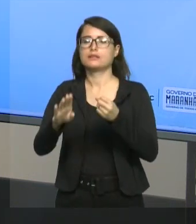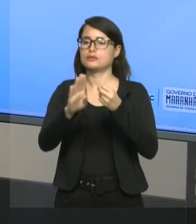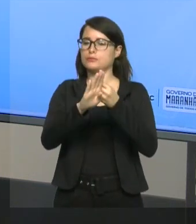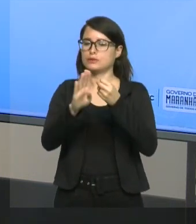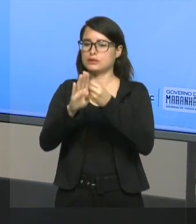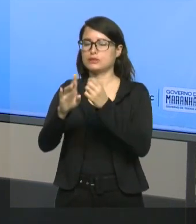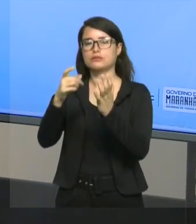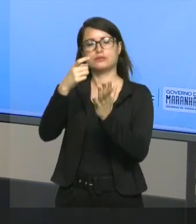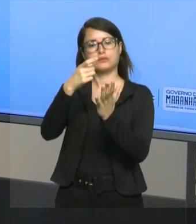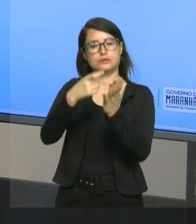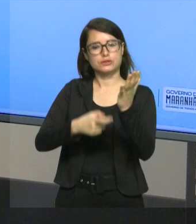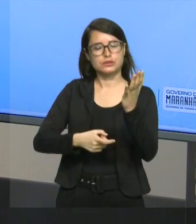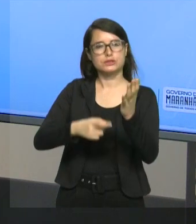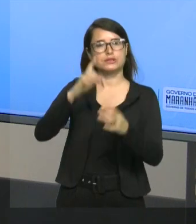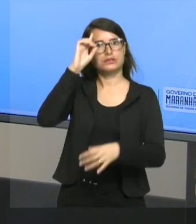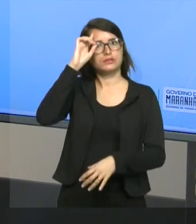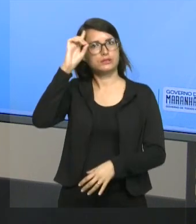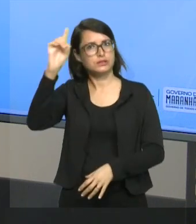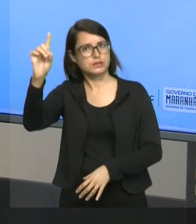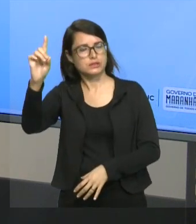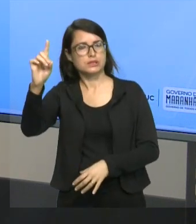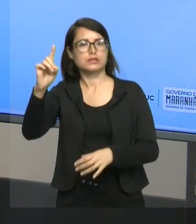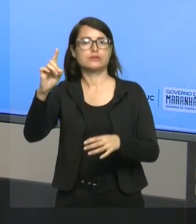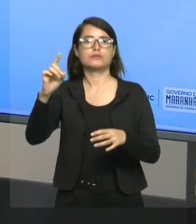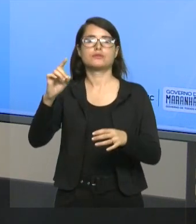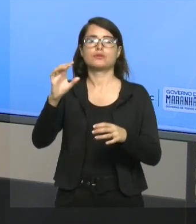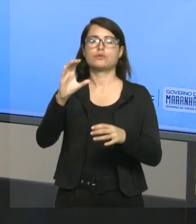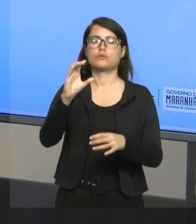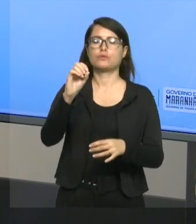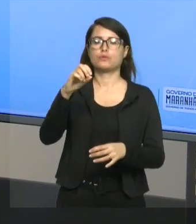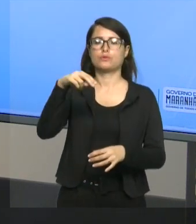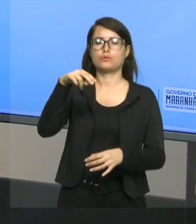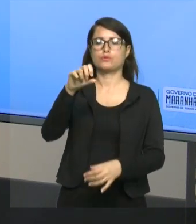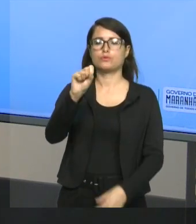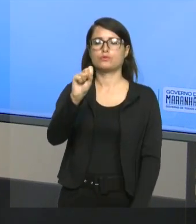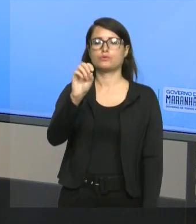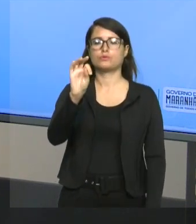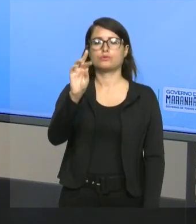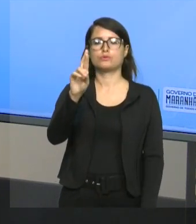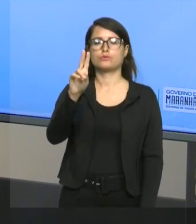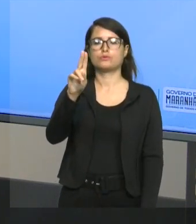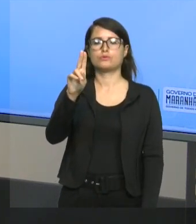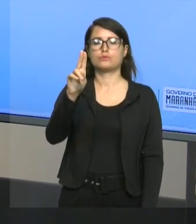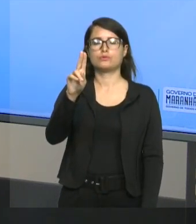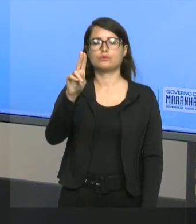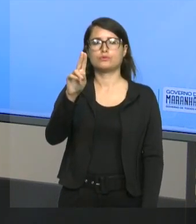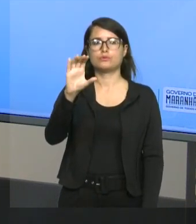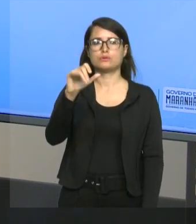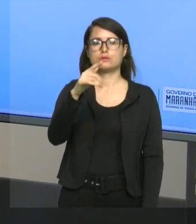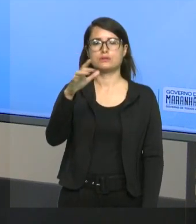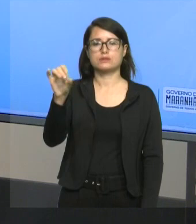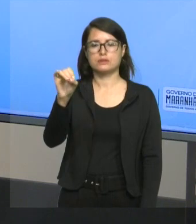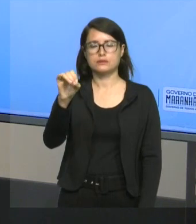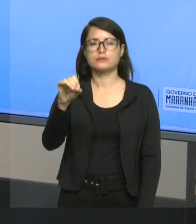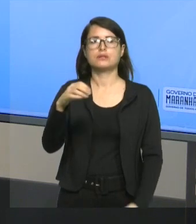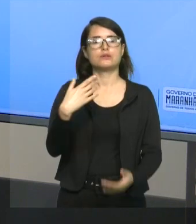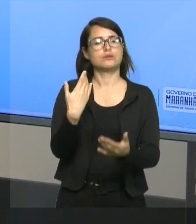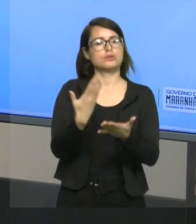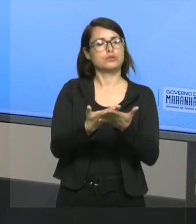texto. Dia, construção. E você vai elencar mais alguns.